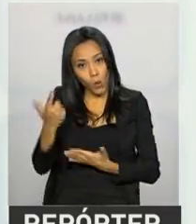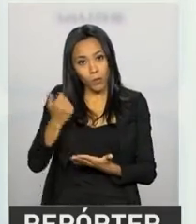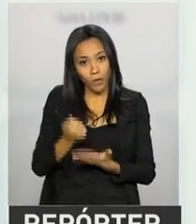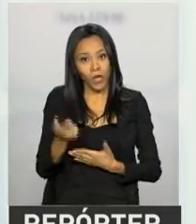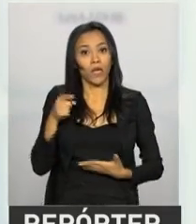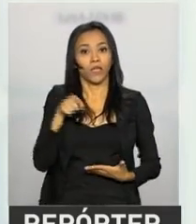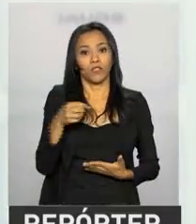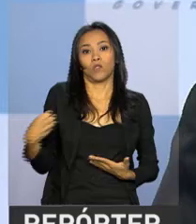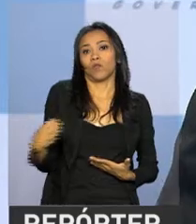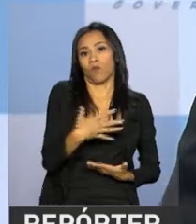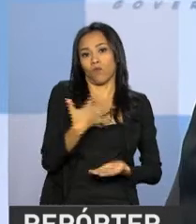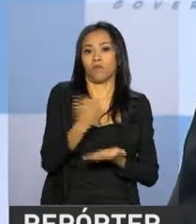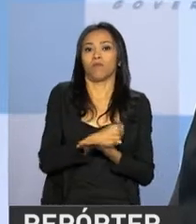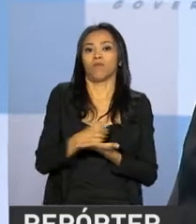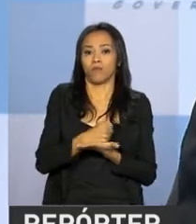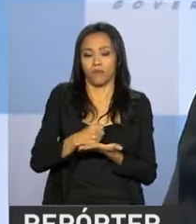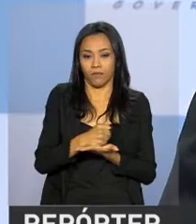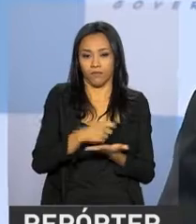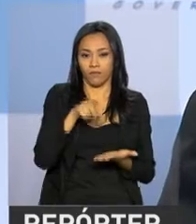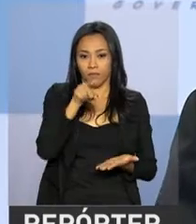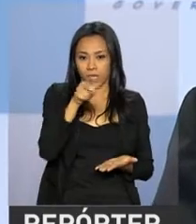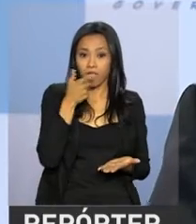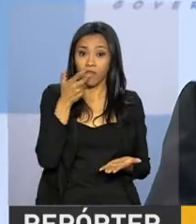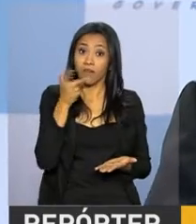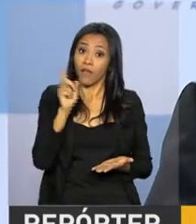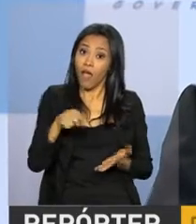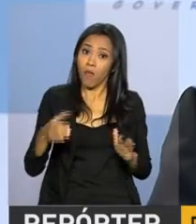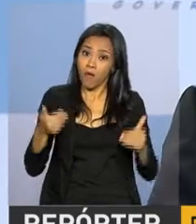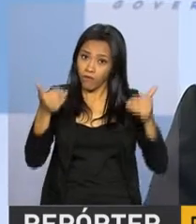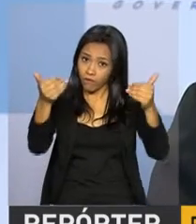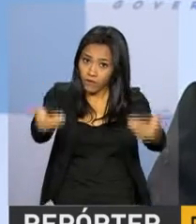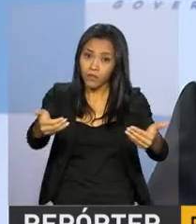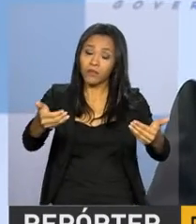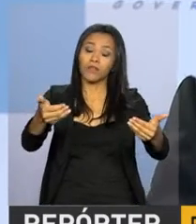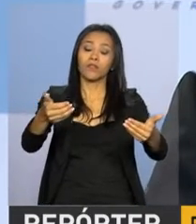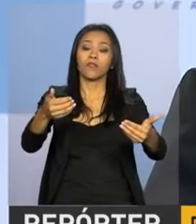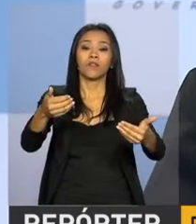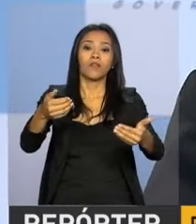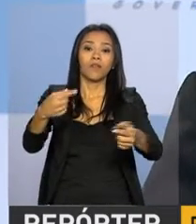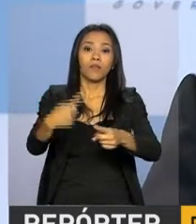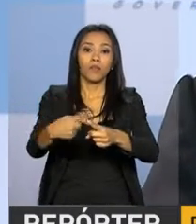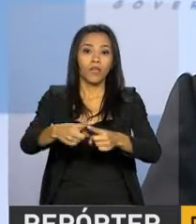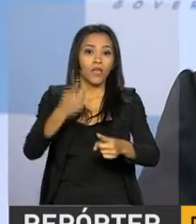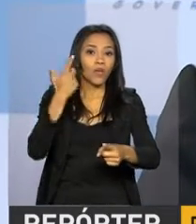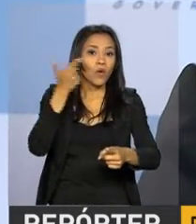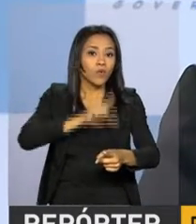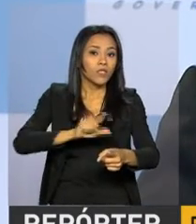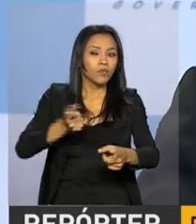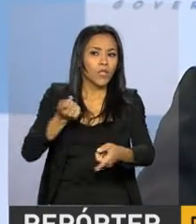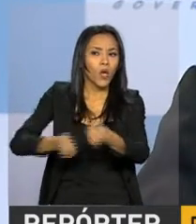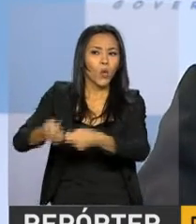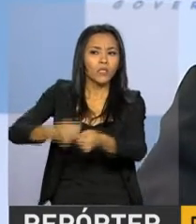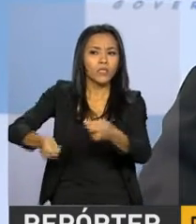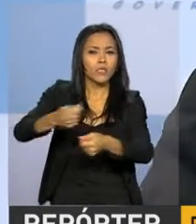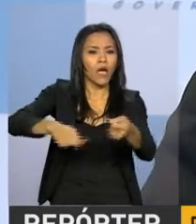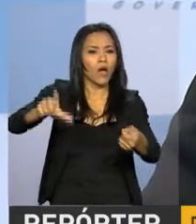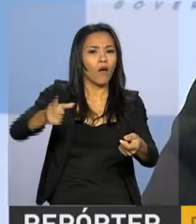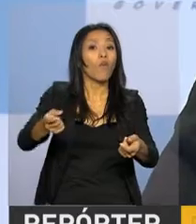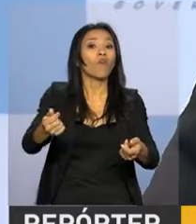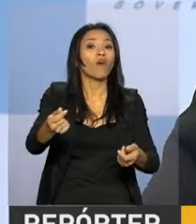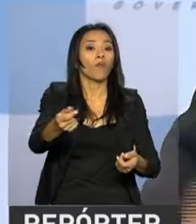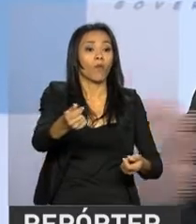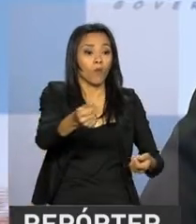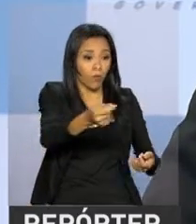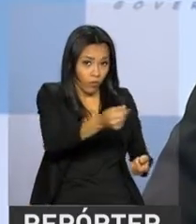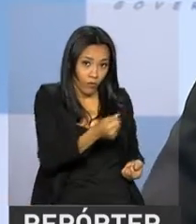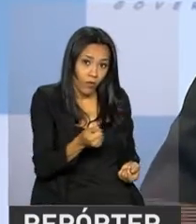novo medicamento é um grande avanço que se dá pela nossa capacidade de negociação de preços de escala